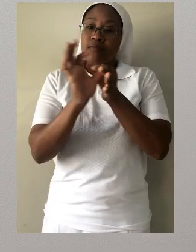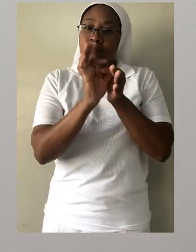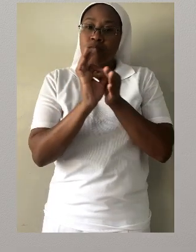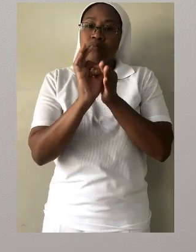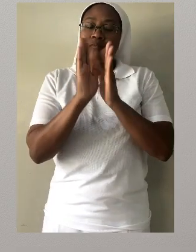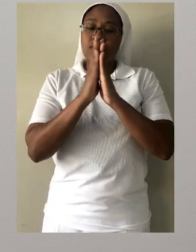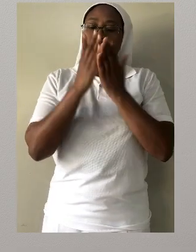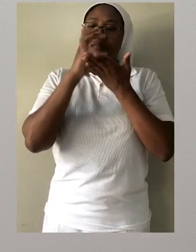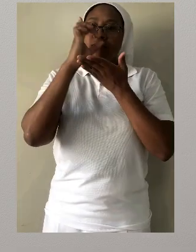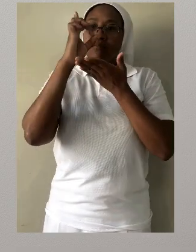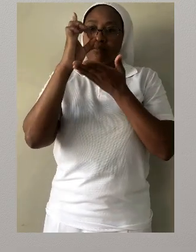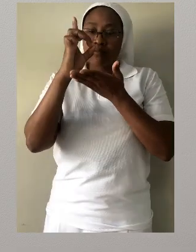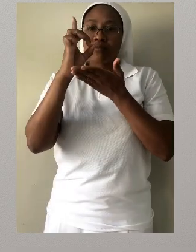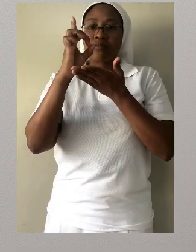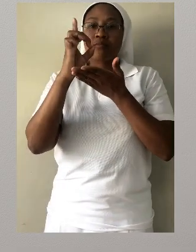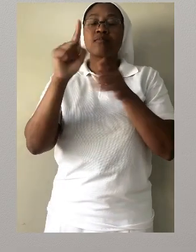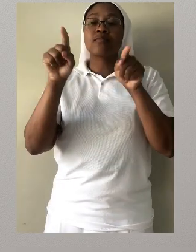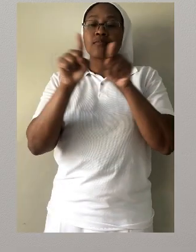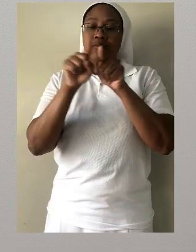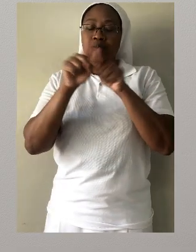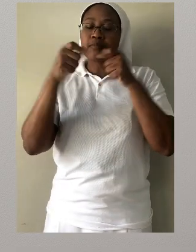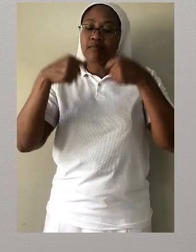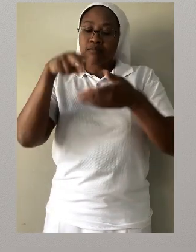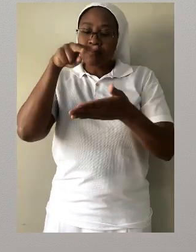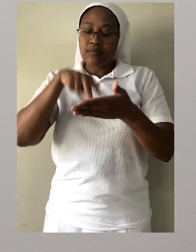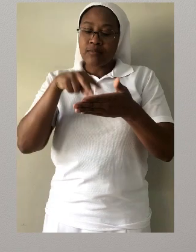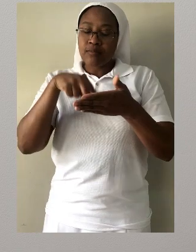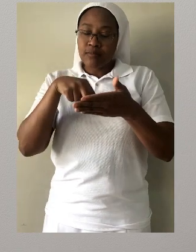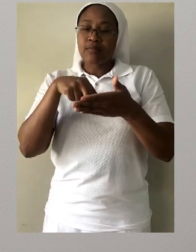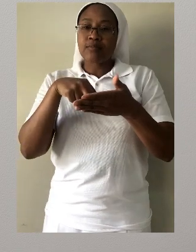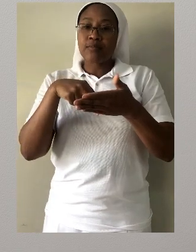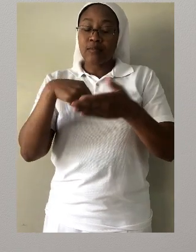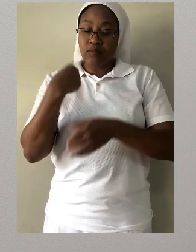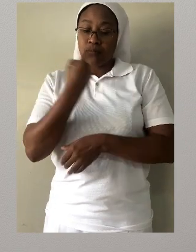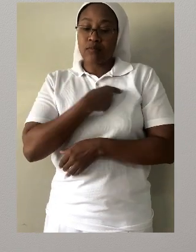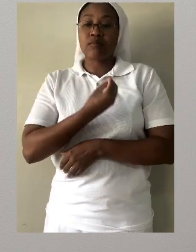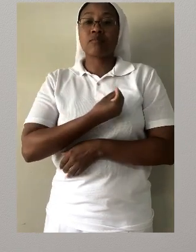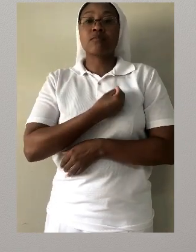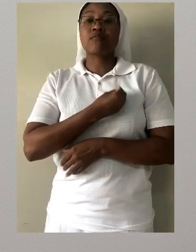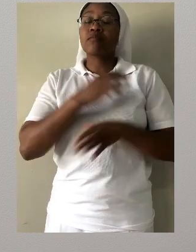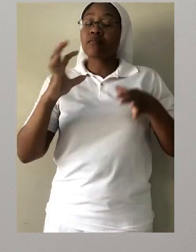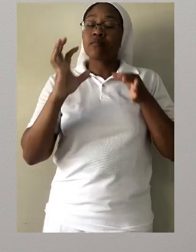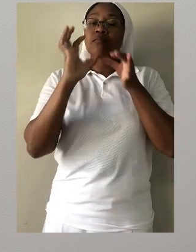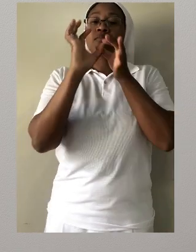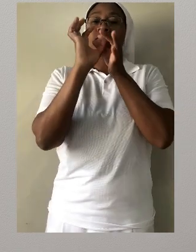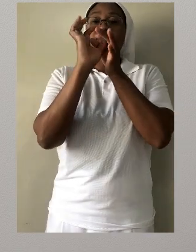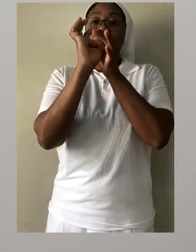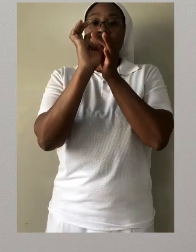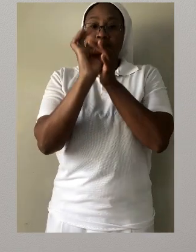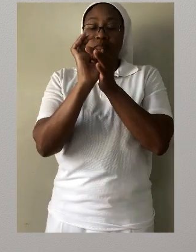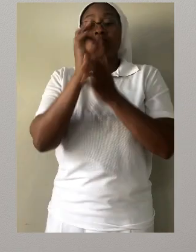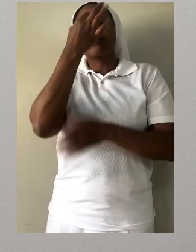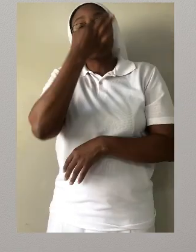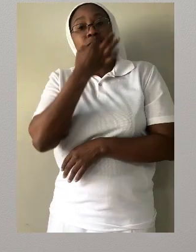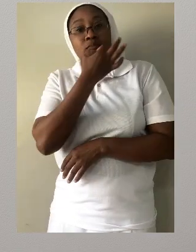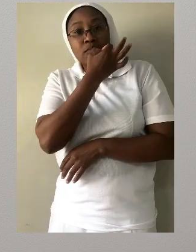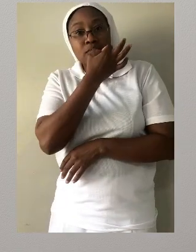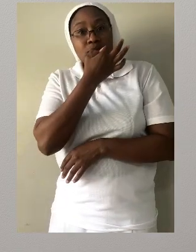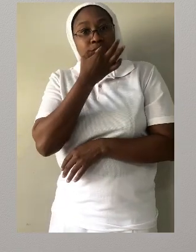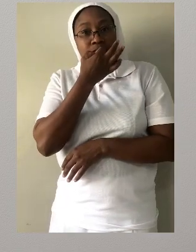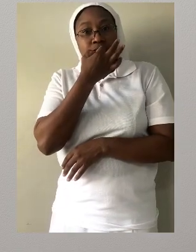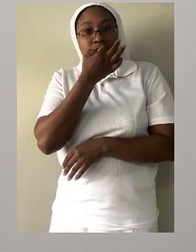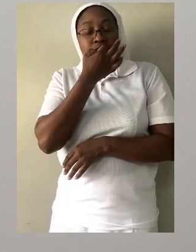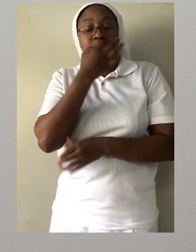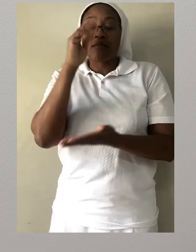hermenêutica bíblica que consiga reconciliar a palavra de Deus com a Escritura, costurar a palavra de Deus e a